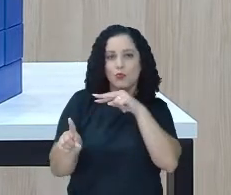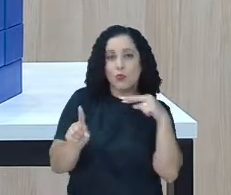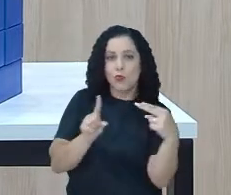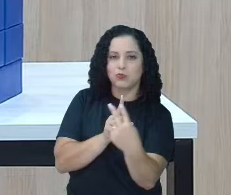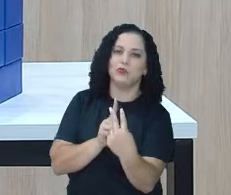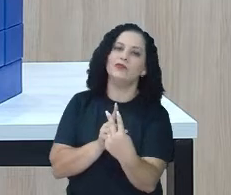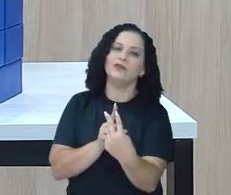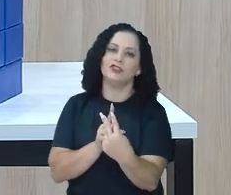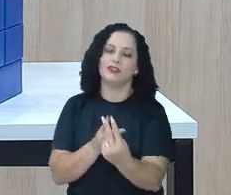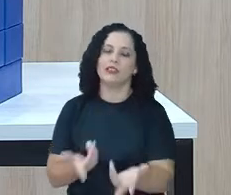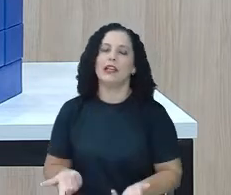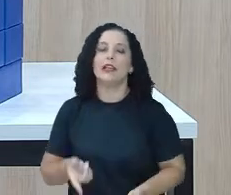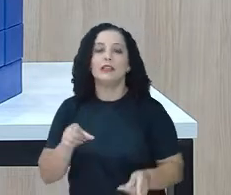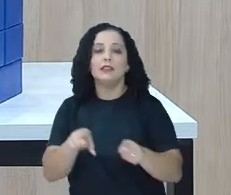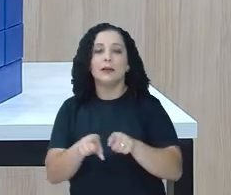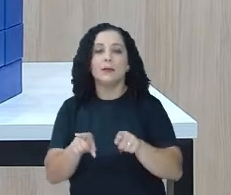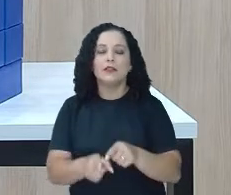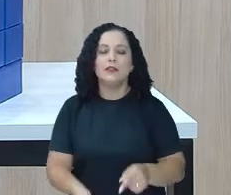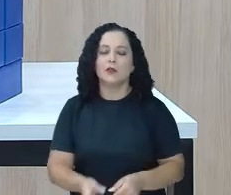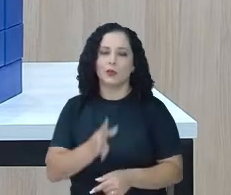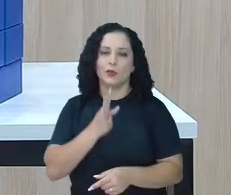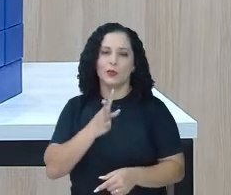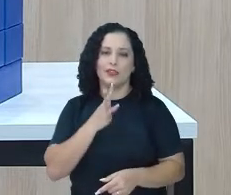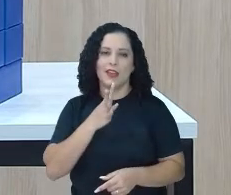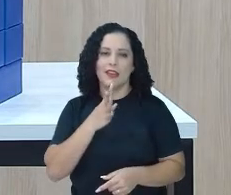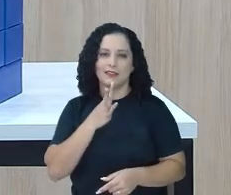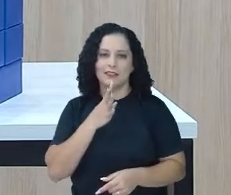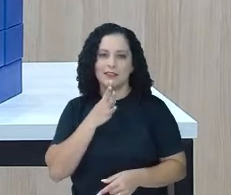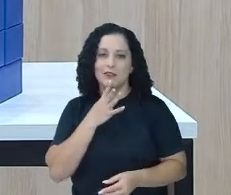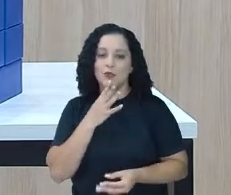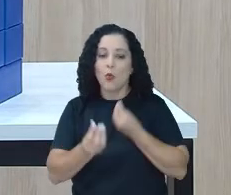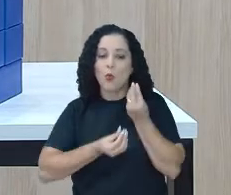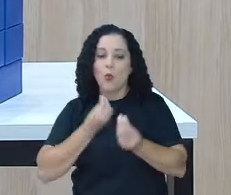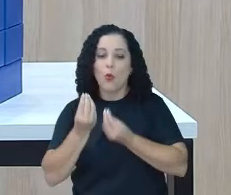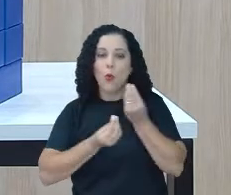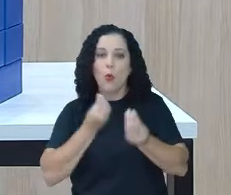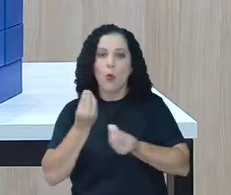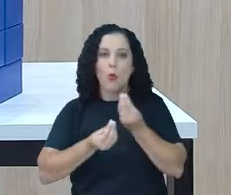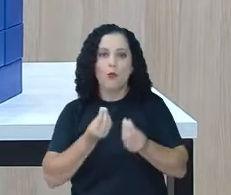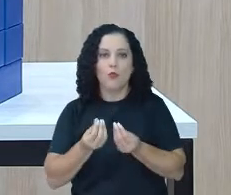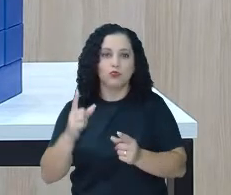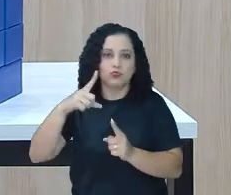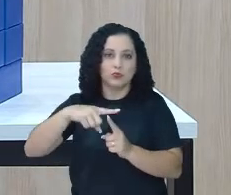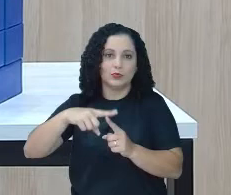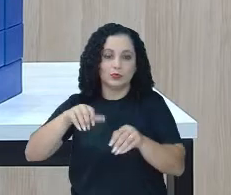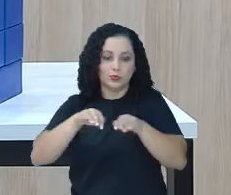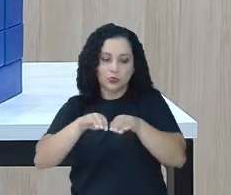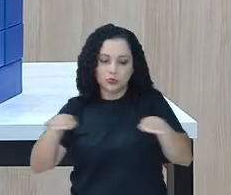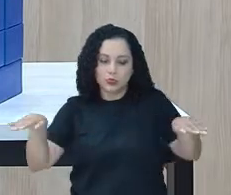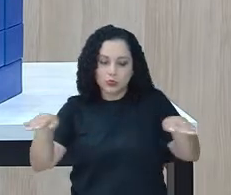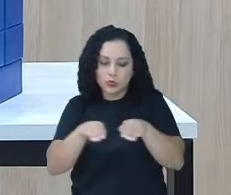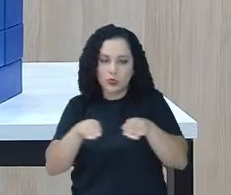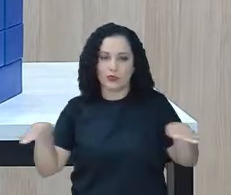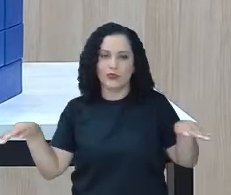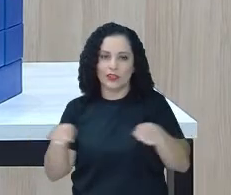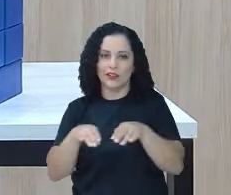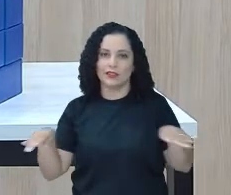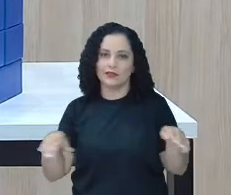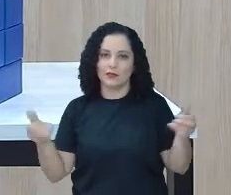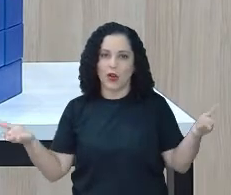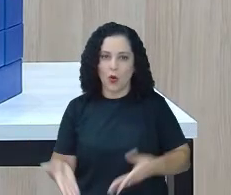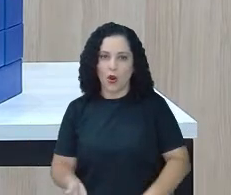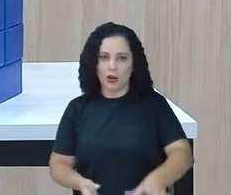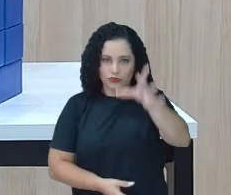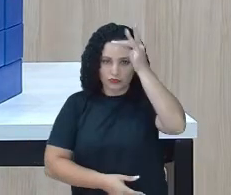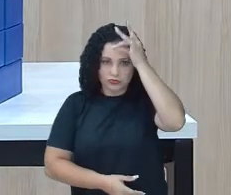gente conhece a forma, a gente consegue entender como que vai ser essa forma aberta, né, planificada. Então, guarda já essa informação,